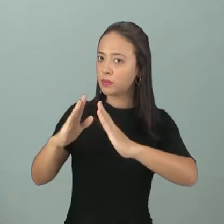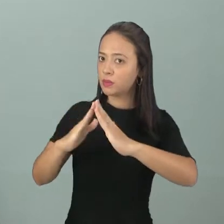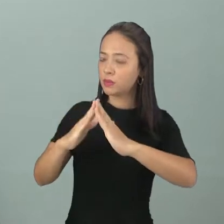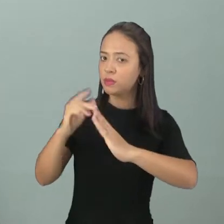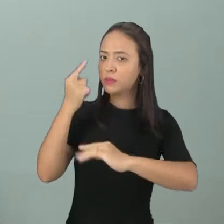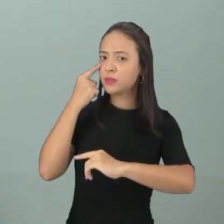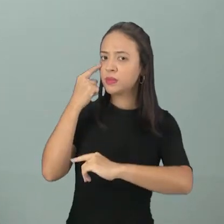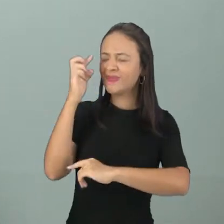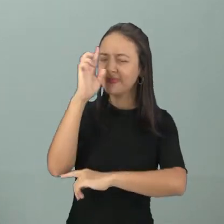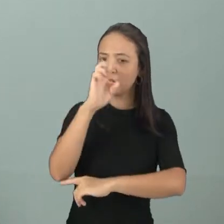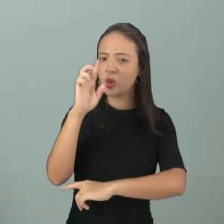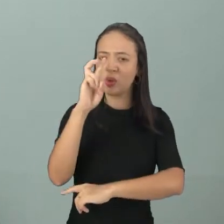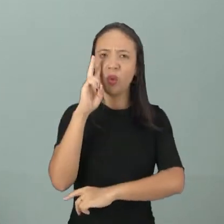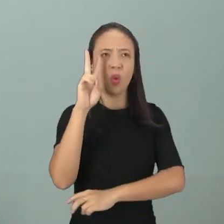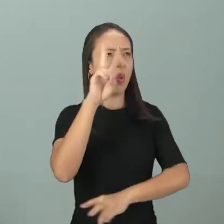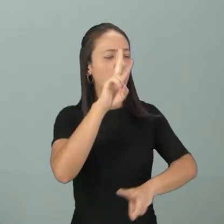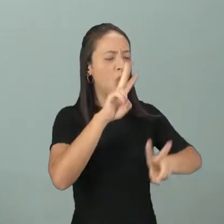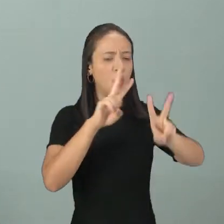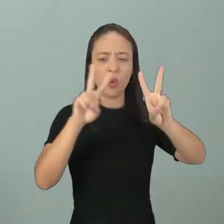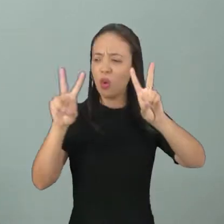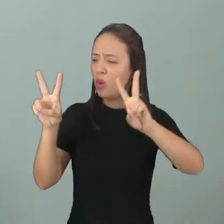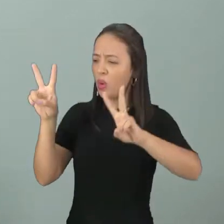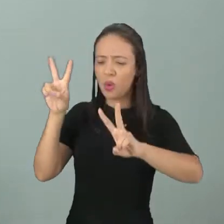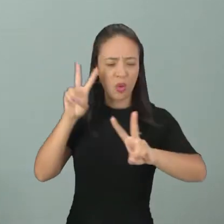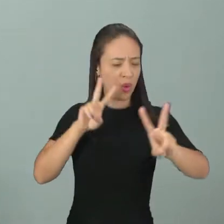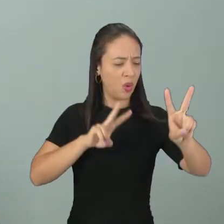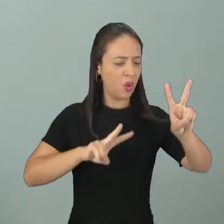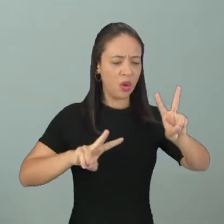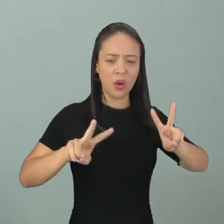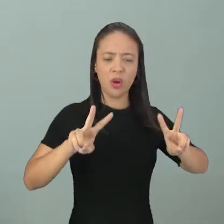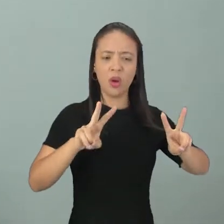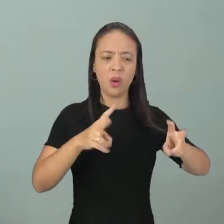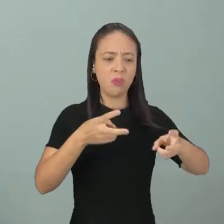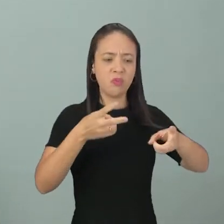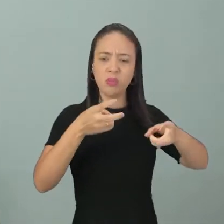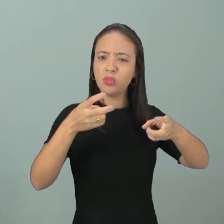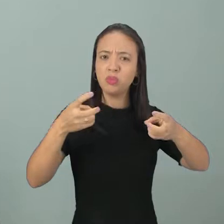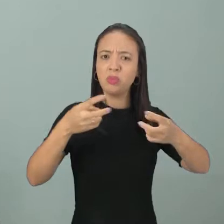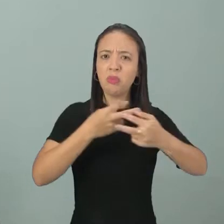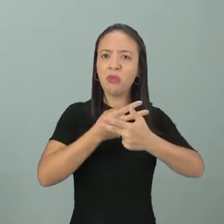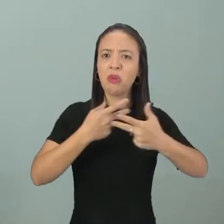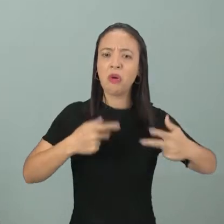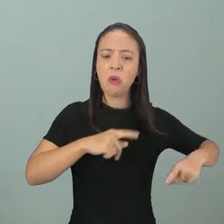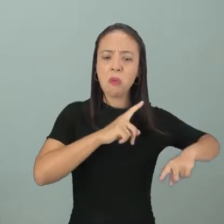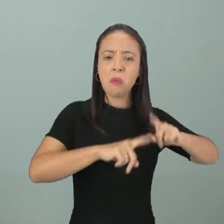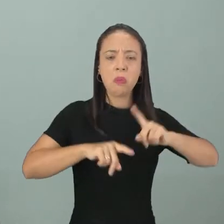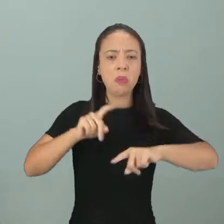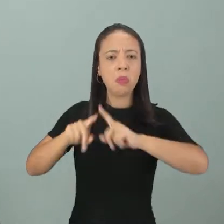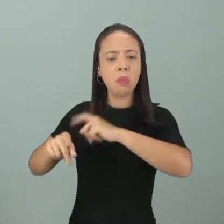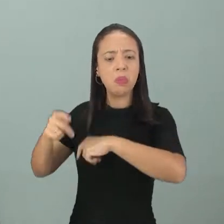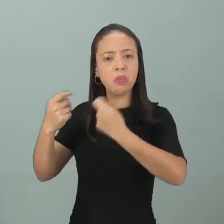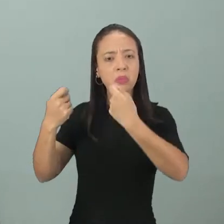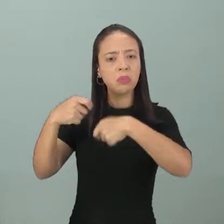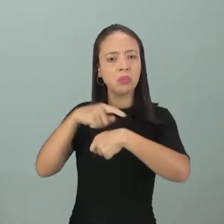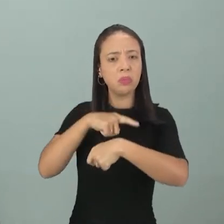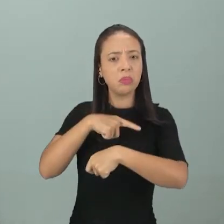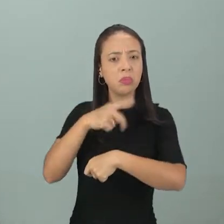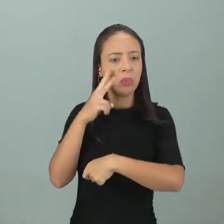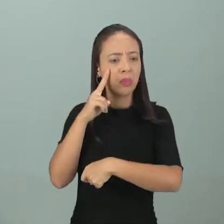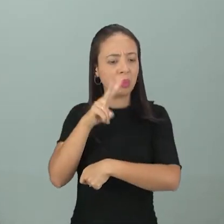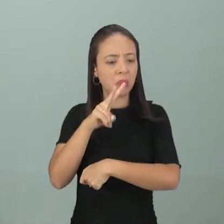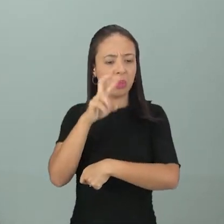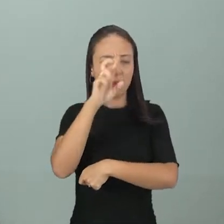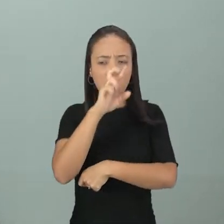e observem a sua volta. Olhe ao seu redor e perceba os objetos e os elementos que você vai